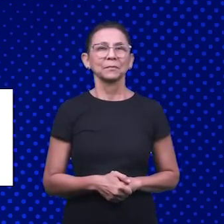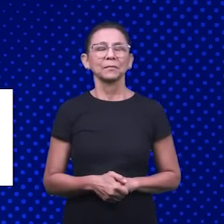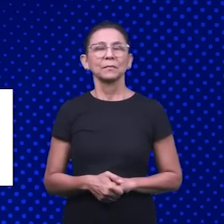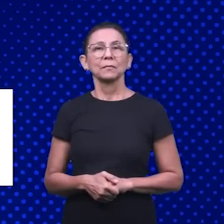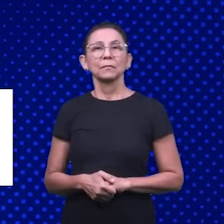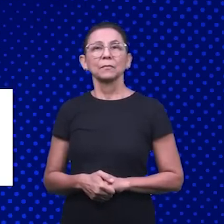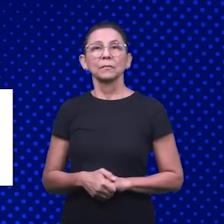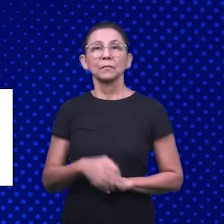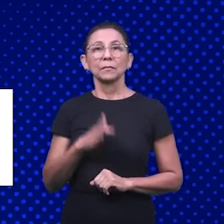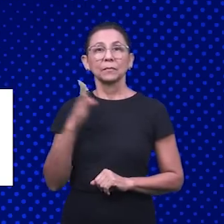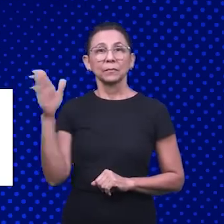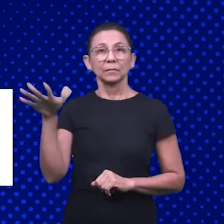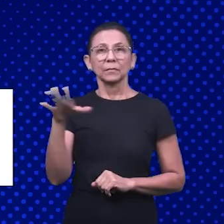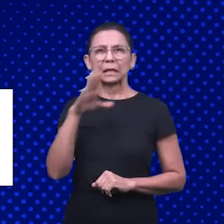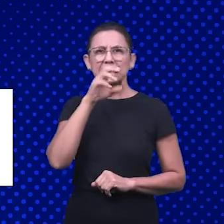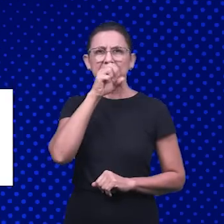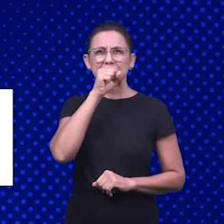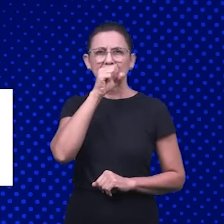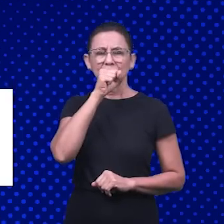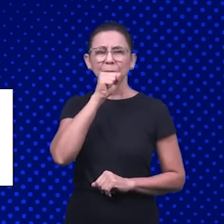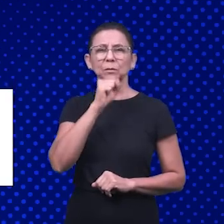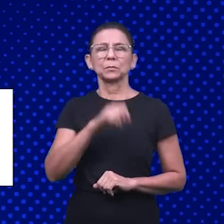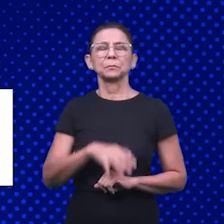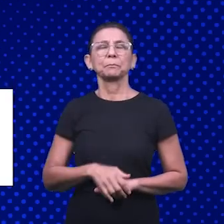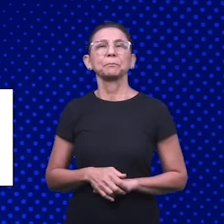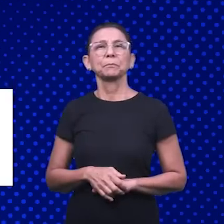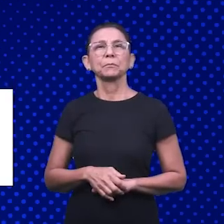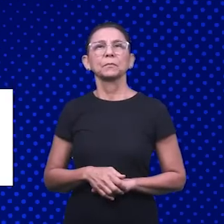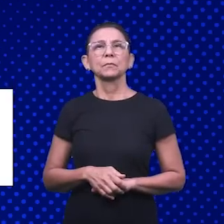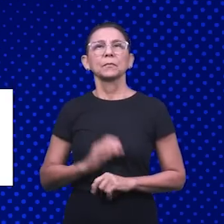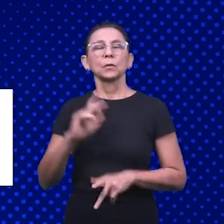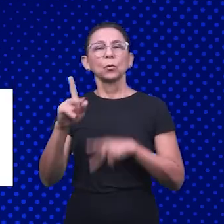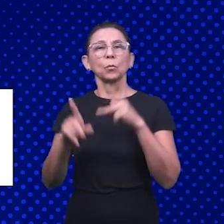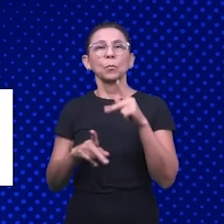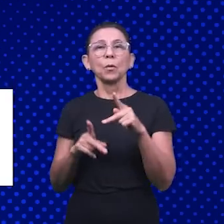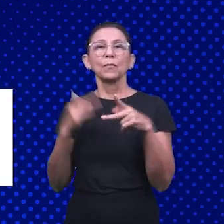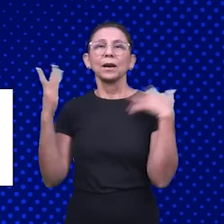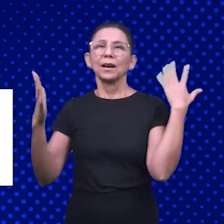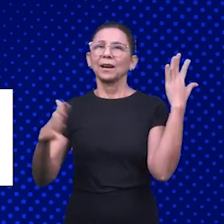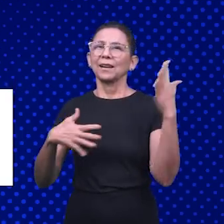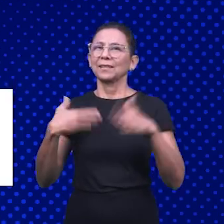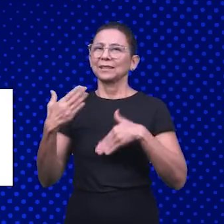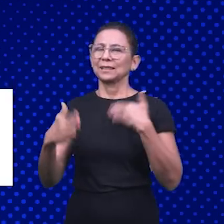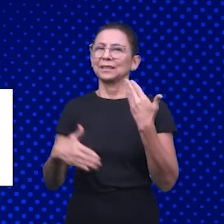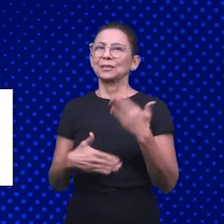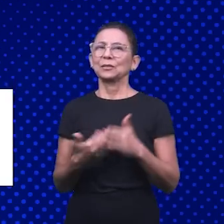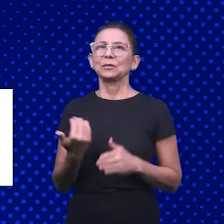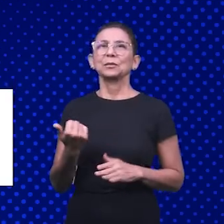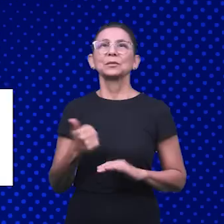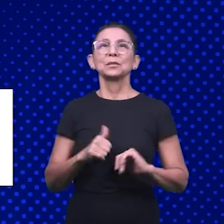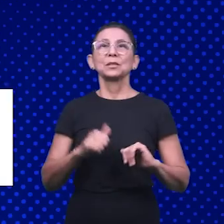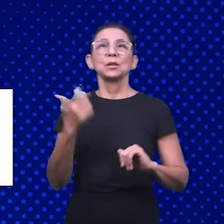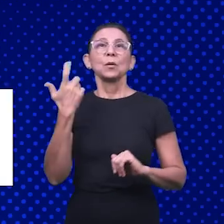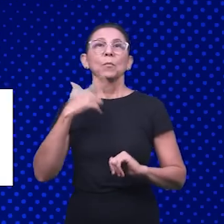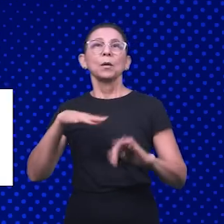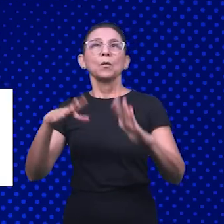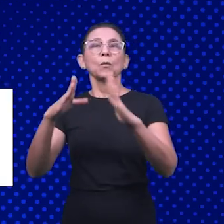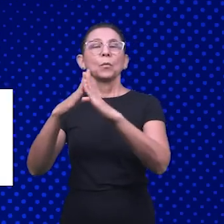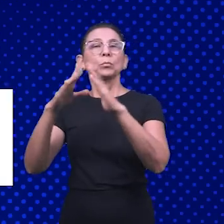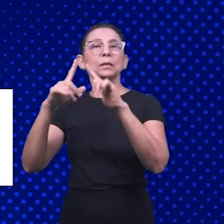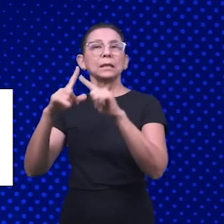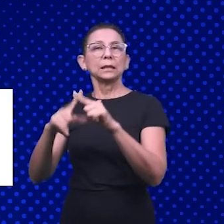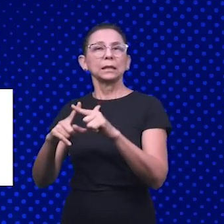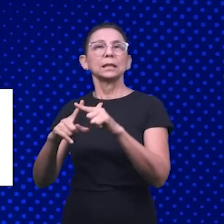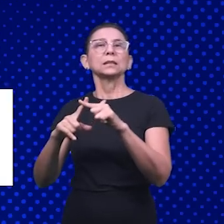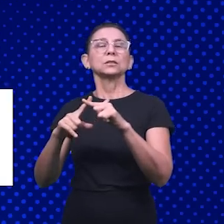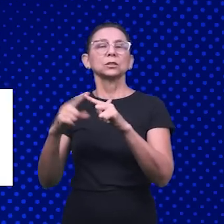último sábado, o povo fiel do Senhor se alegrou com a consagração de mais de uma de nossas igrejas. Mais de 100